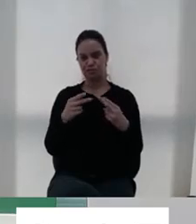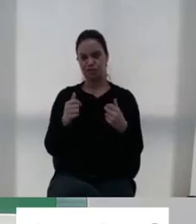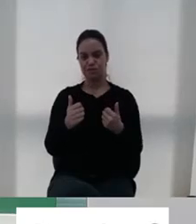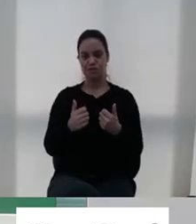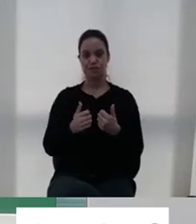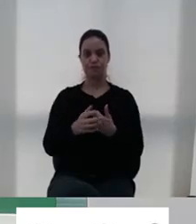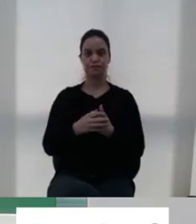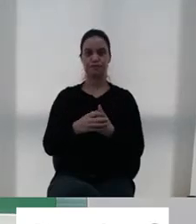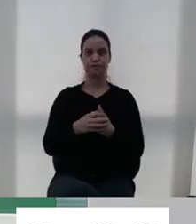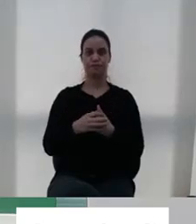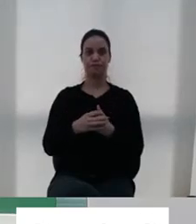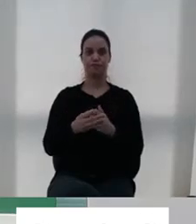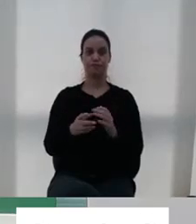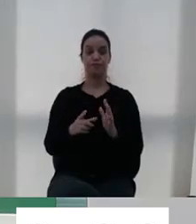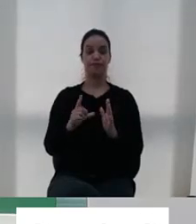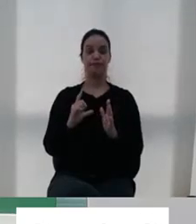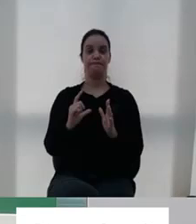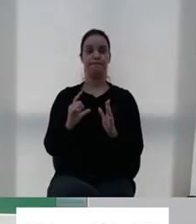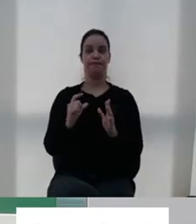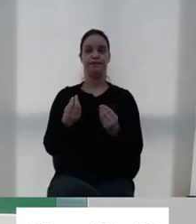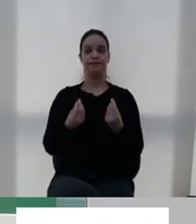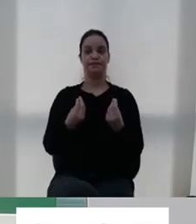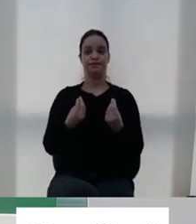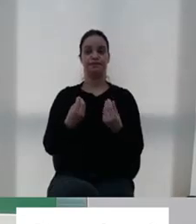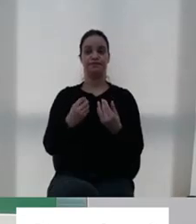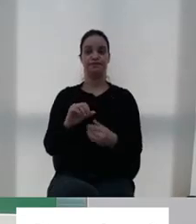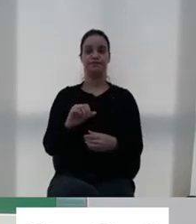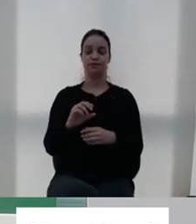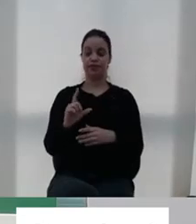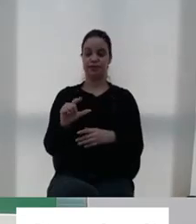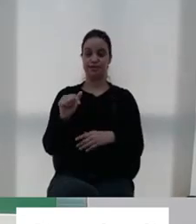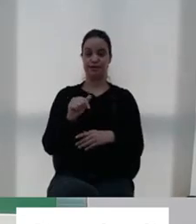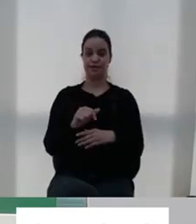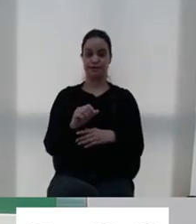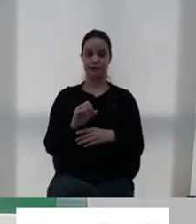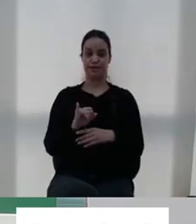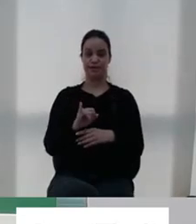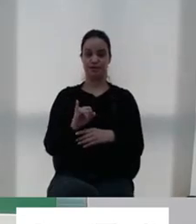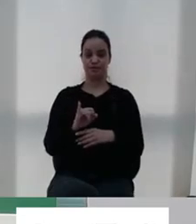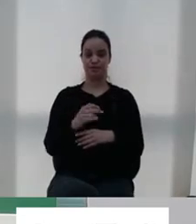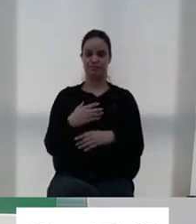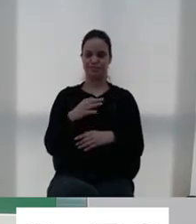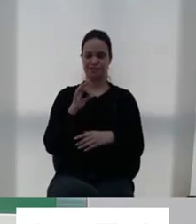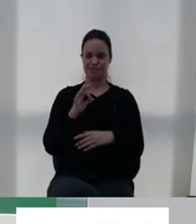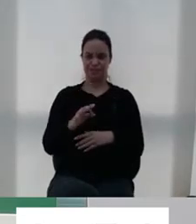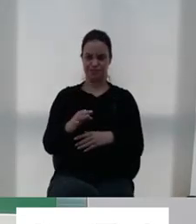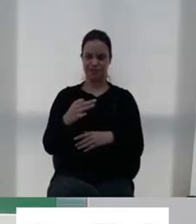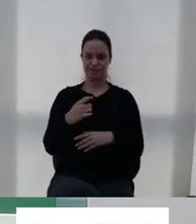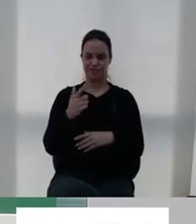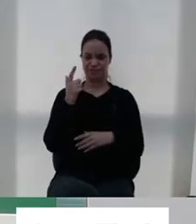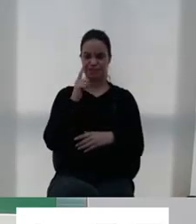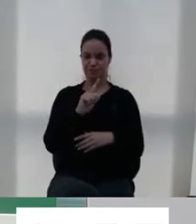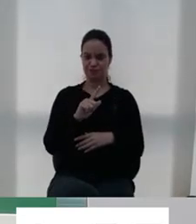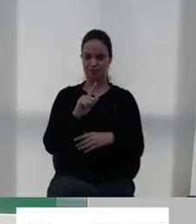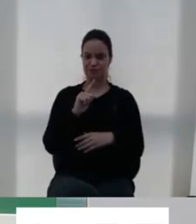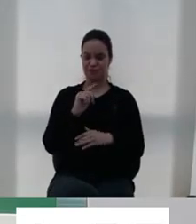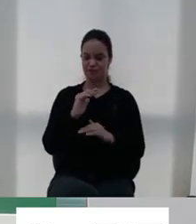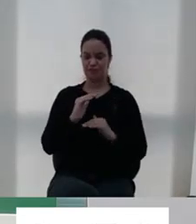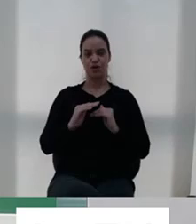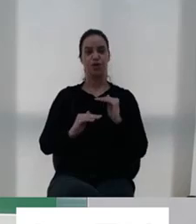institucional, previamente à entrada dos analistas na instituição, acho que com certeza a gente teria um ganho ali muito grande,